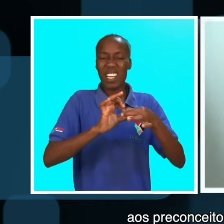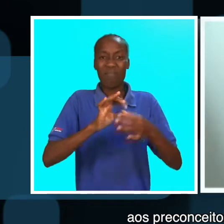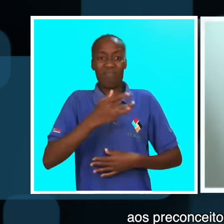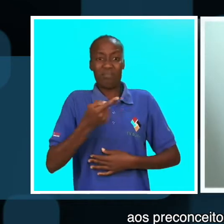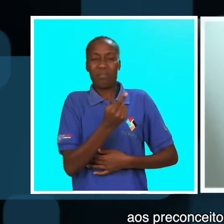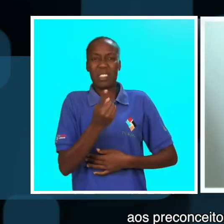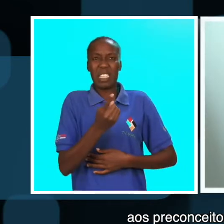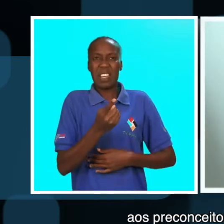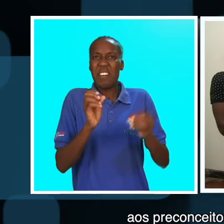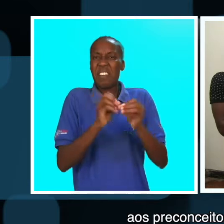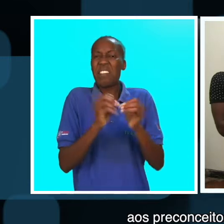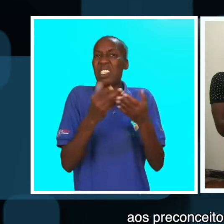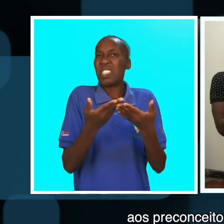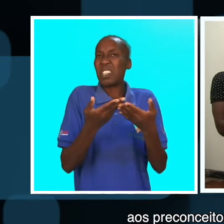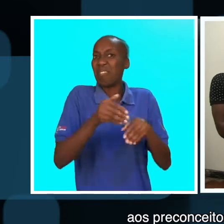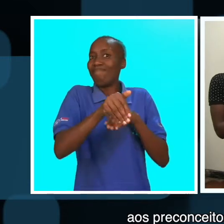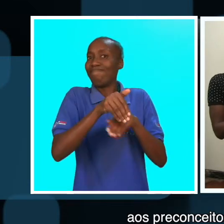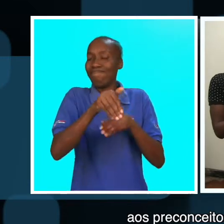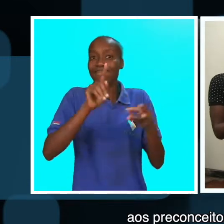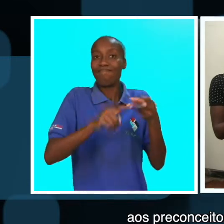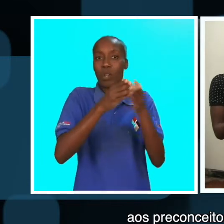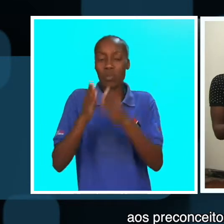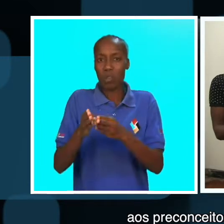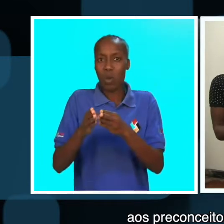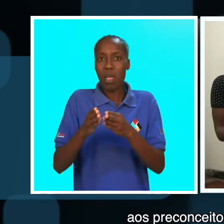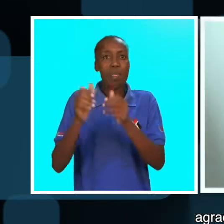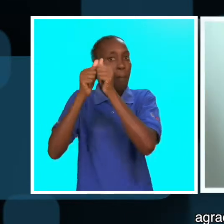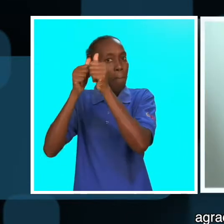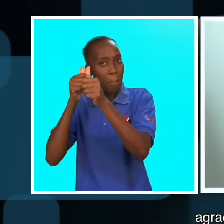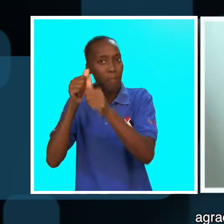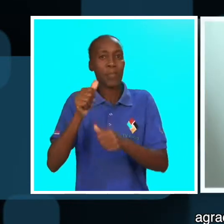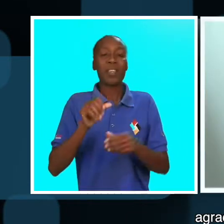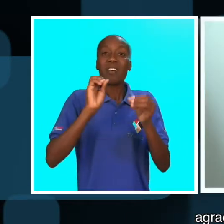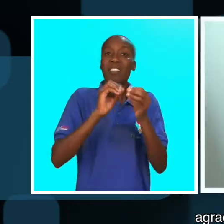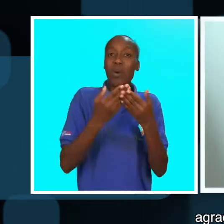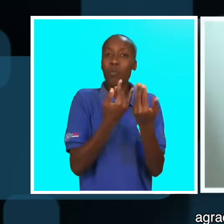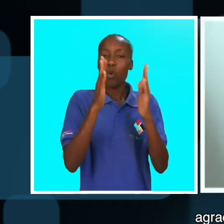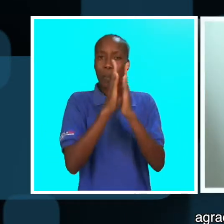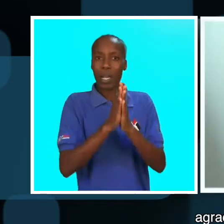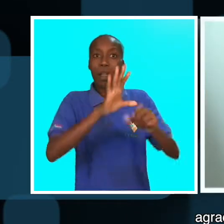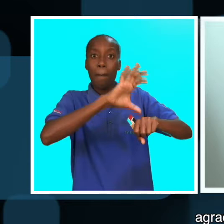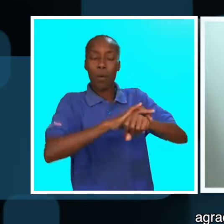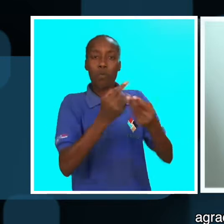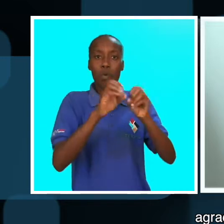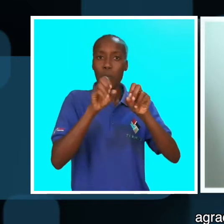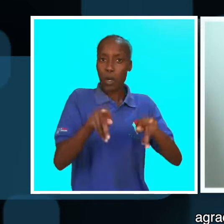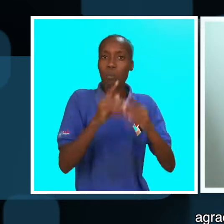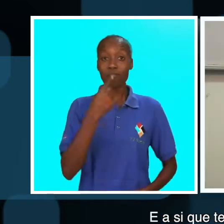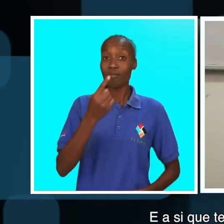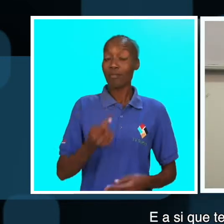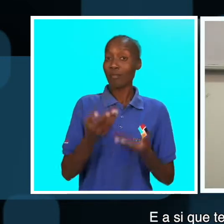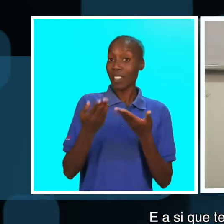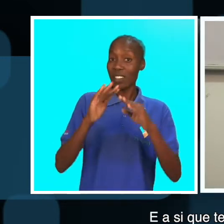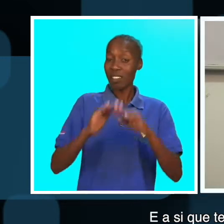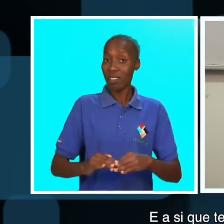comum Aos preconceitos Que nós temos Em relação A pessoas com problemas mentais Eu agradeço muito ao Abdul Por esta oportunidade E muito obrigado